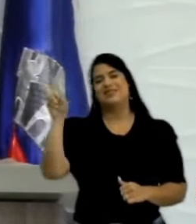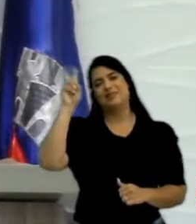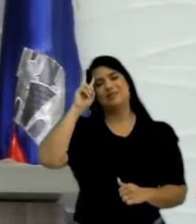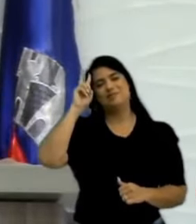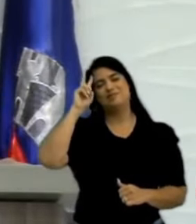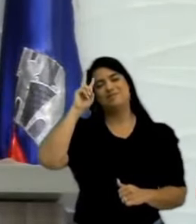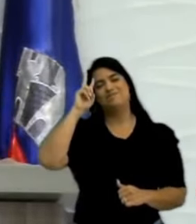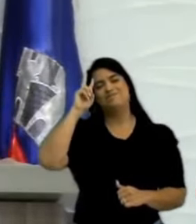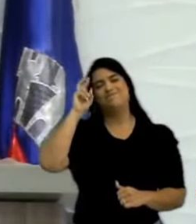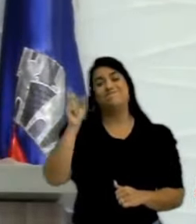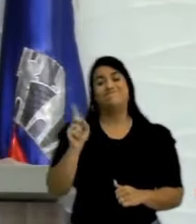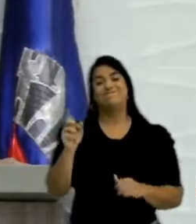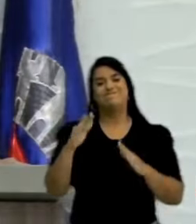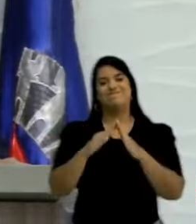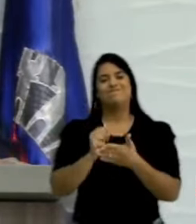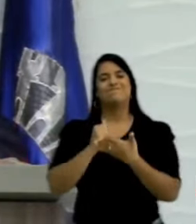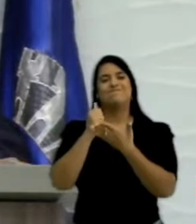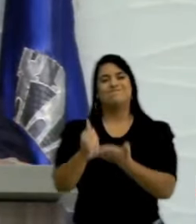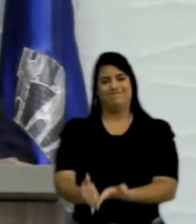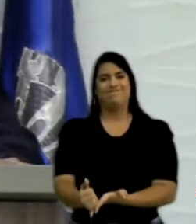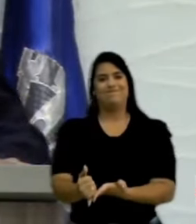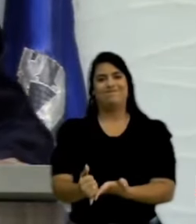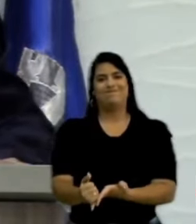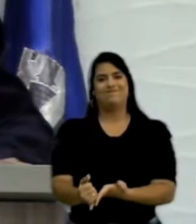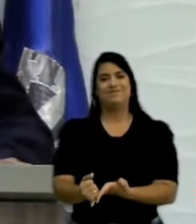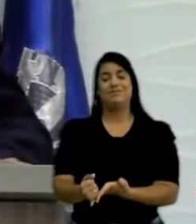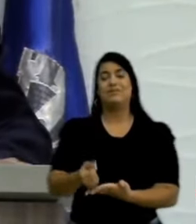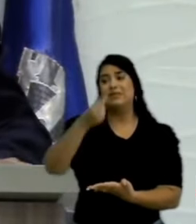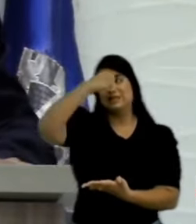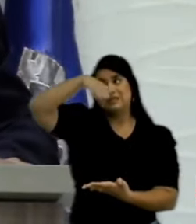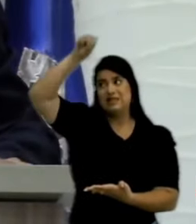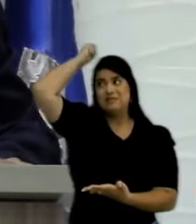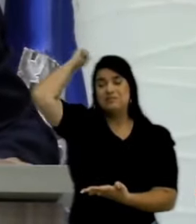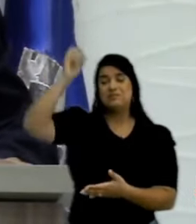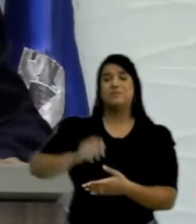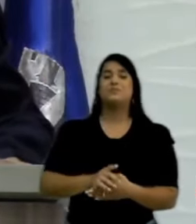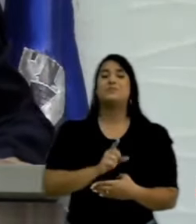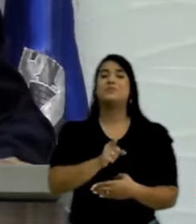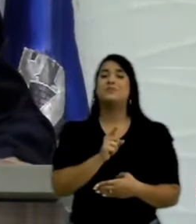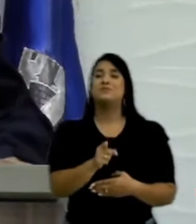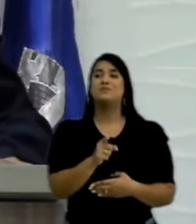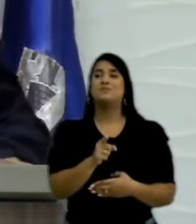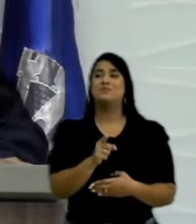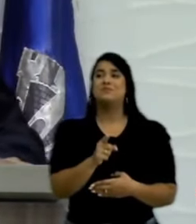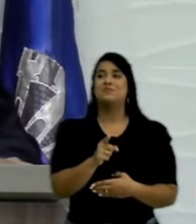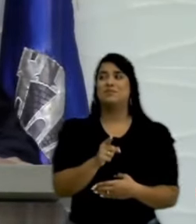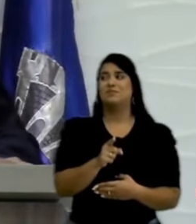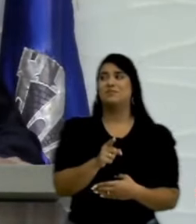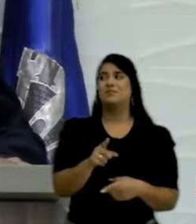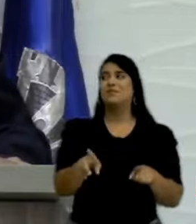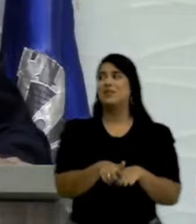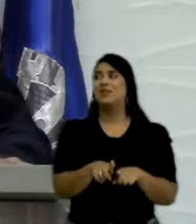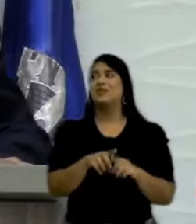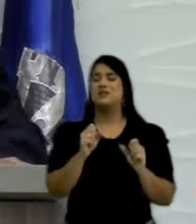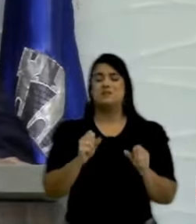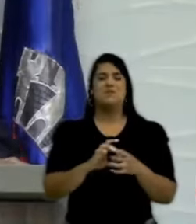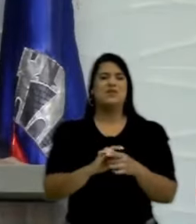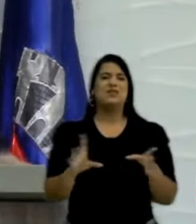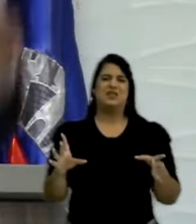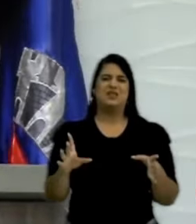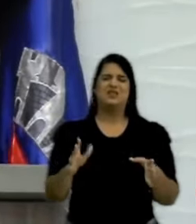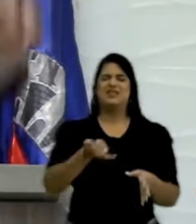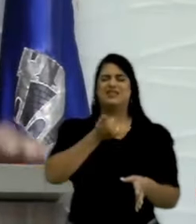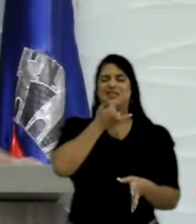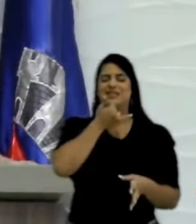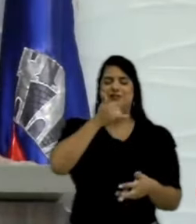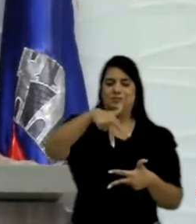segunda-feira, lá na casa de apoio. Cid Clay, você se retrata também aqui. Eu te botasse nata e